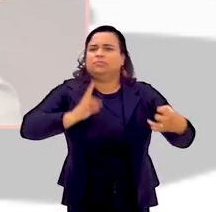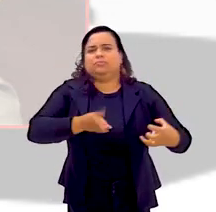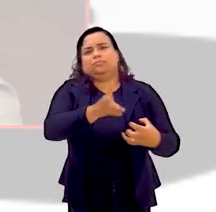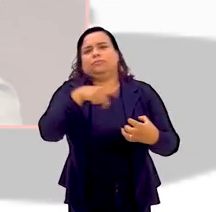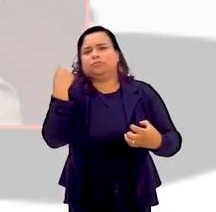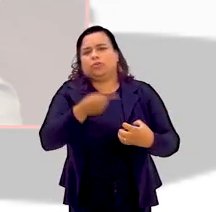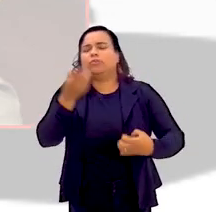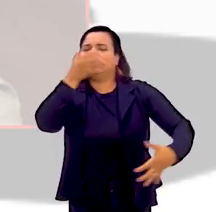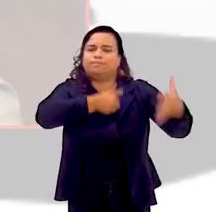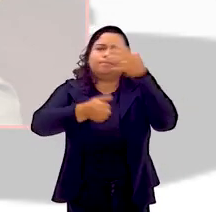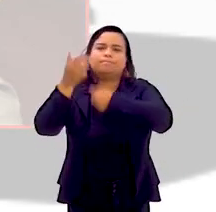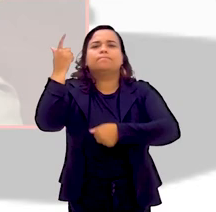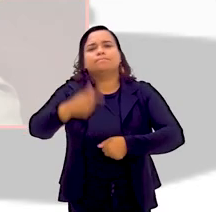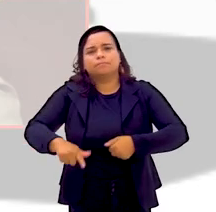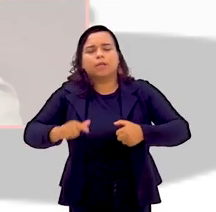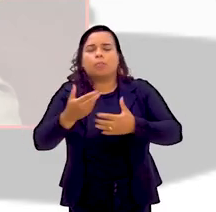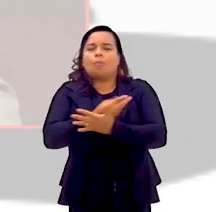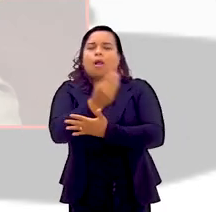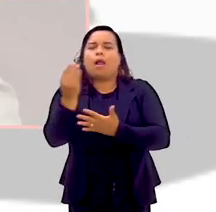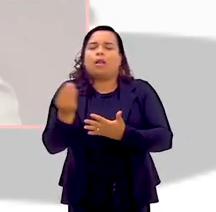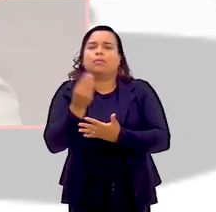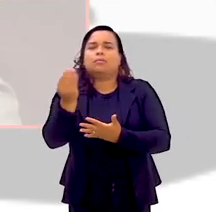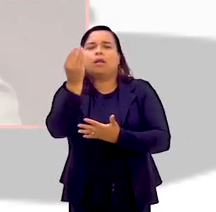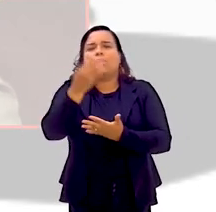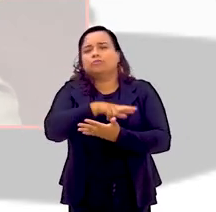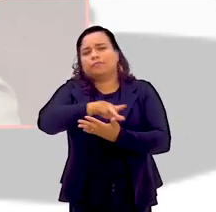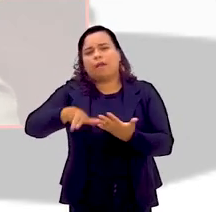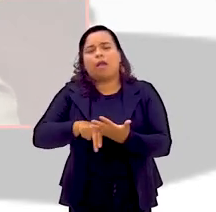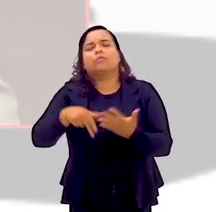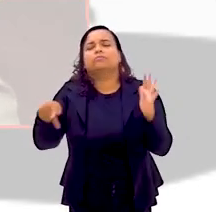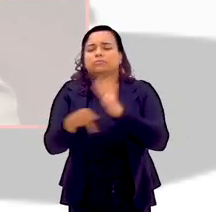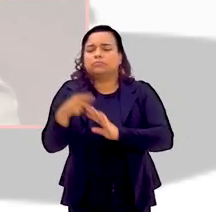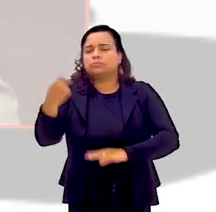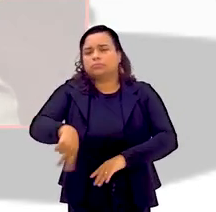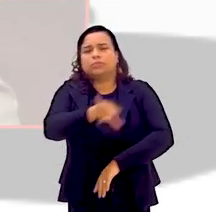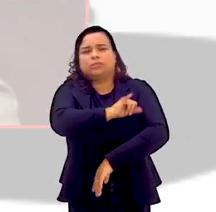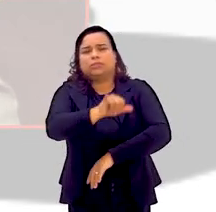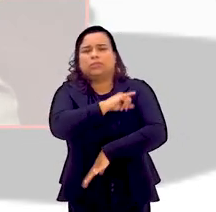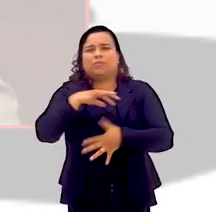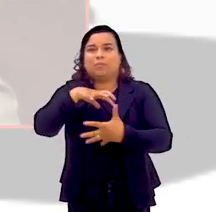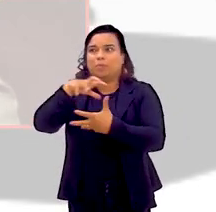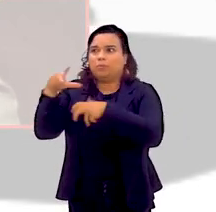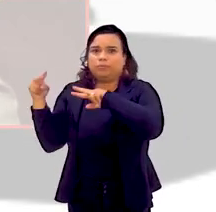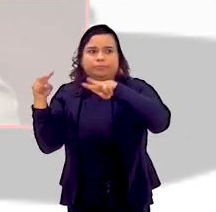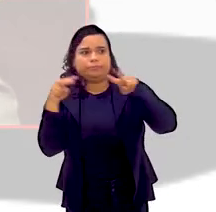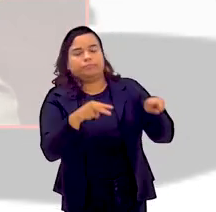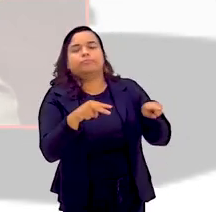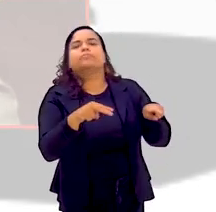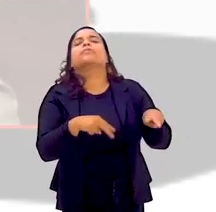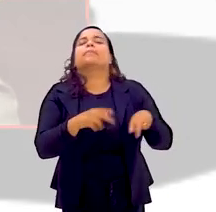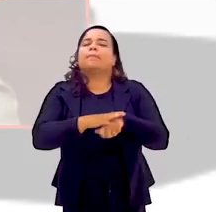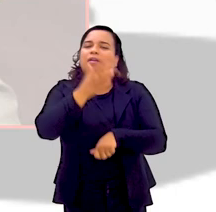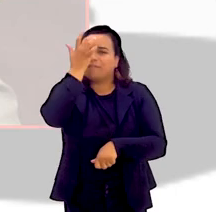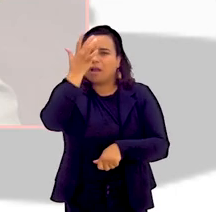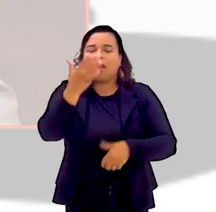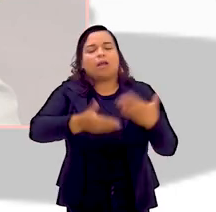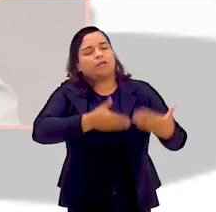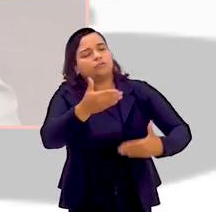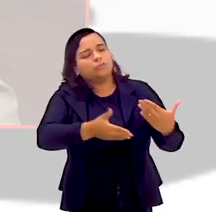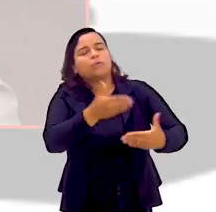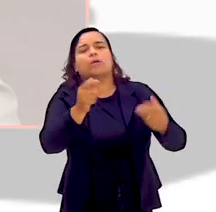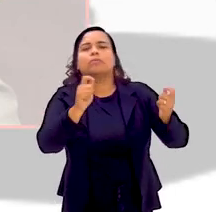as qualidades que o Rio sempre exerceu em nível mundial e vai ser muito mais fácil desenvolver esse processo a partir da realização,